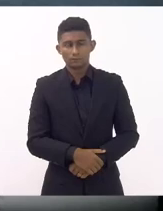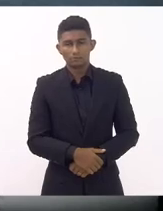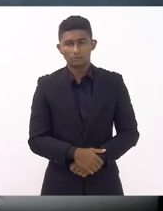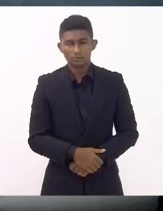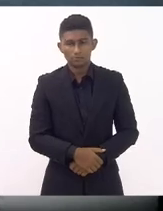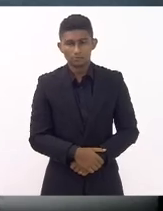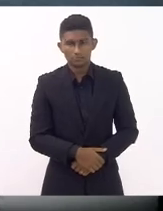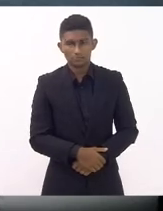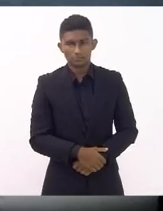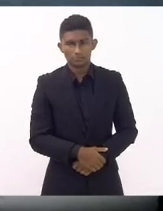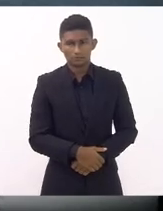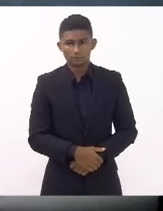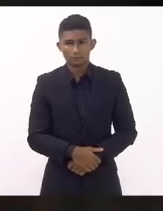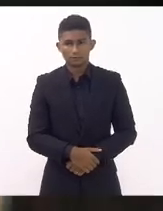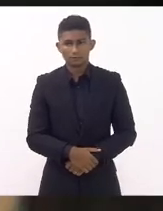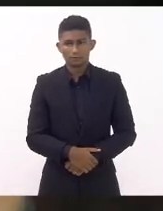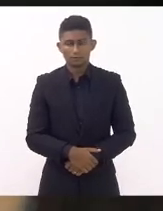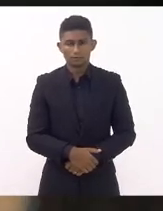Eu